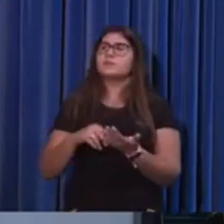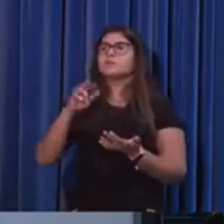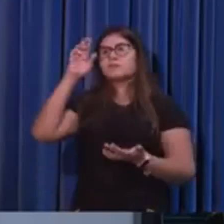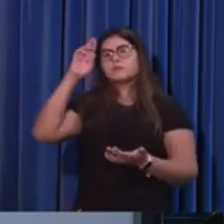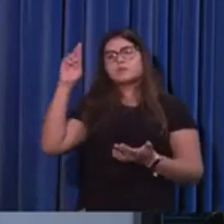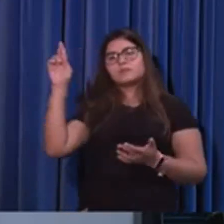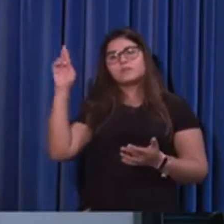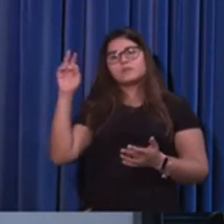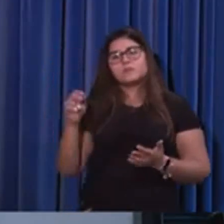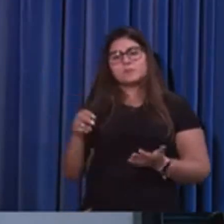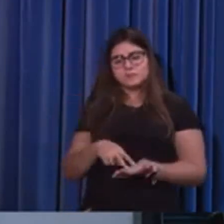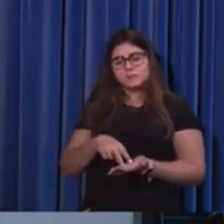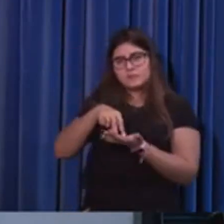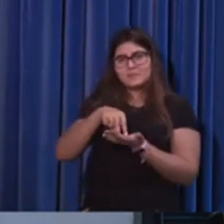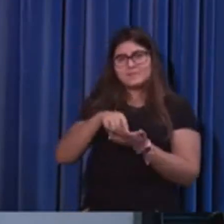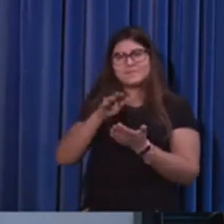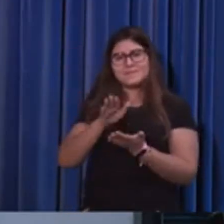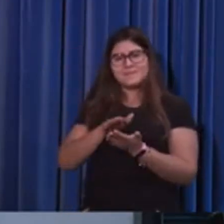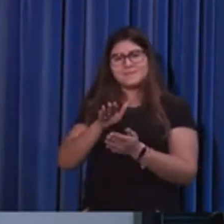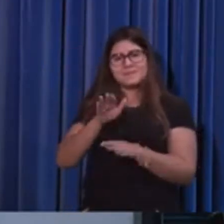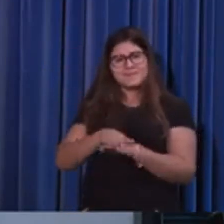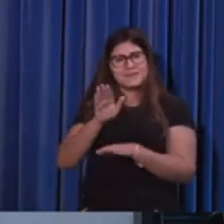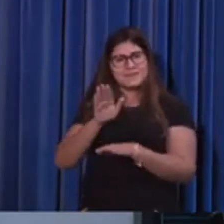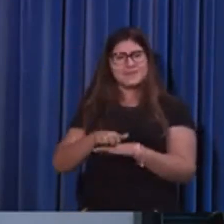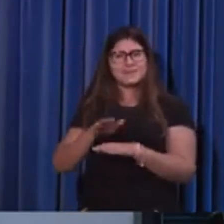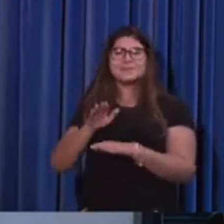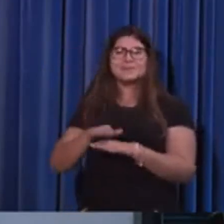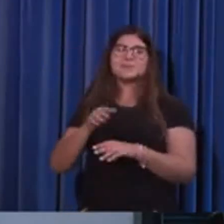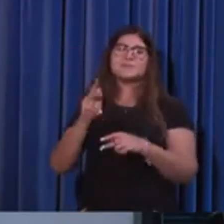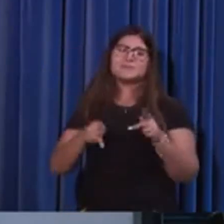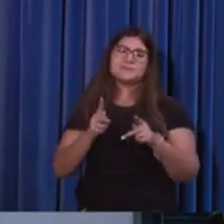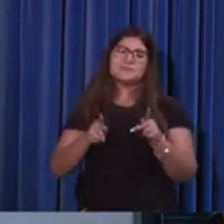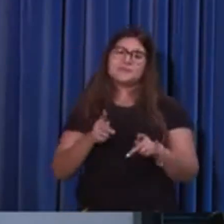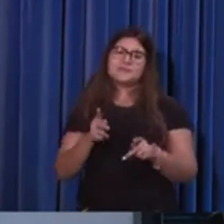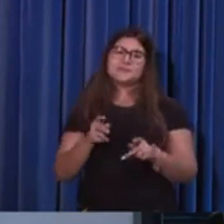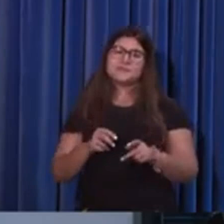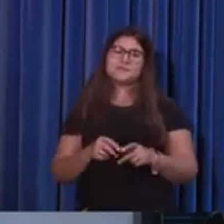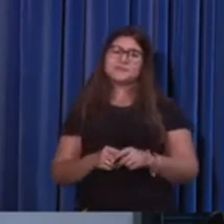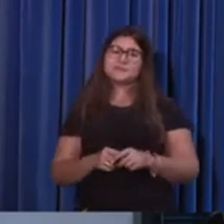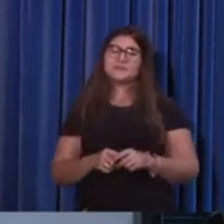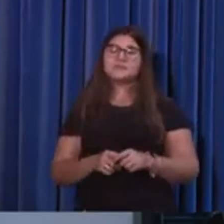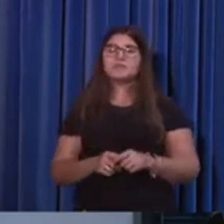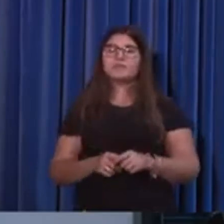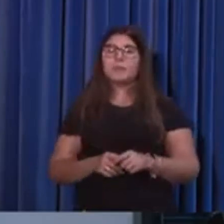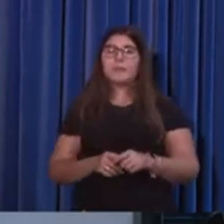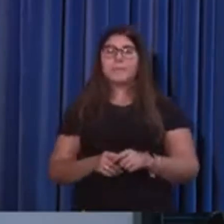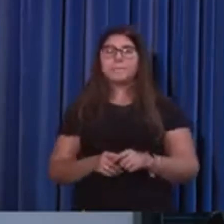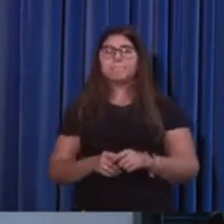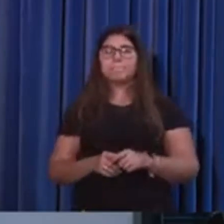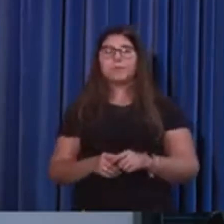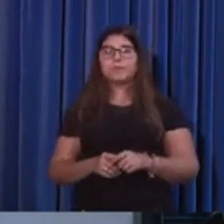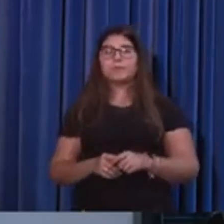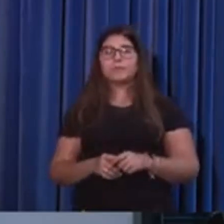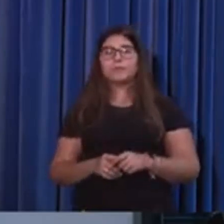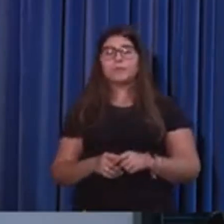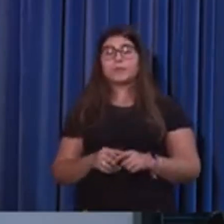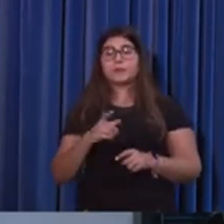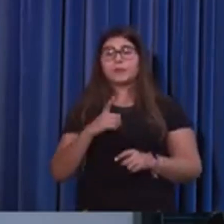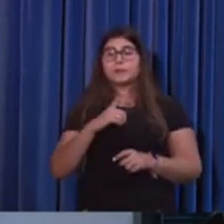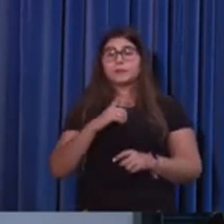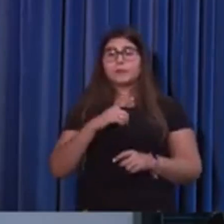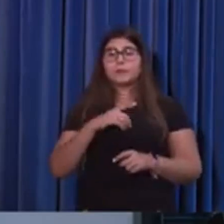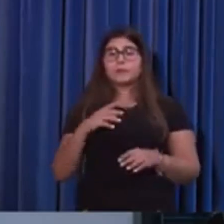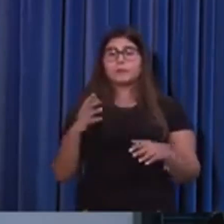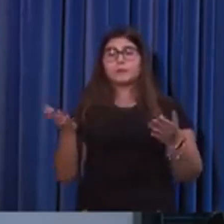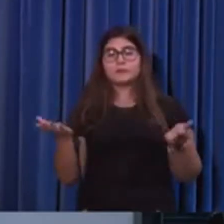Mas a verdade é que eu já tive caso de estando ali com os irmãos naquela reunião e outras pessoas, e uma pessoa assistindo novela enquanto estava